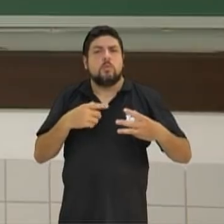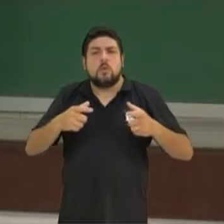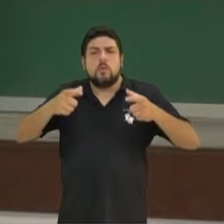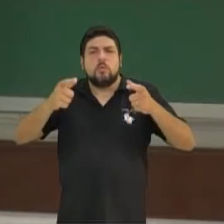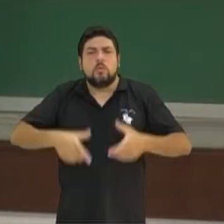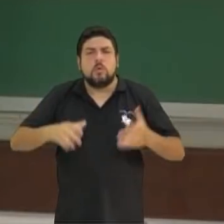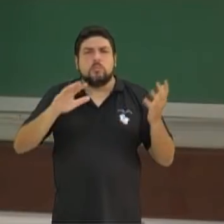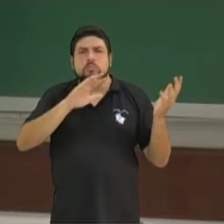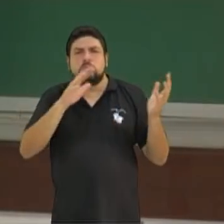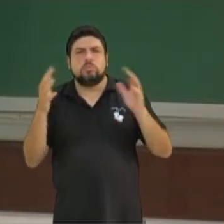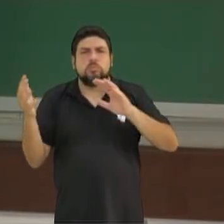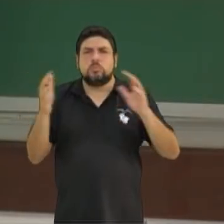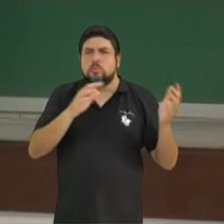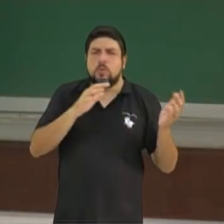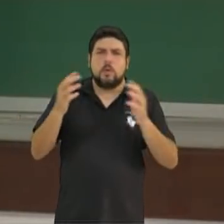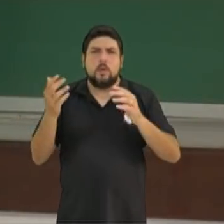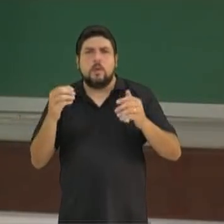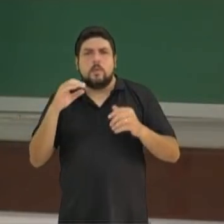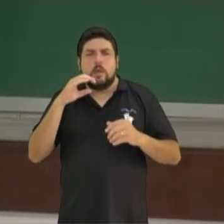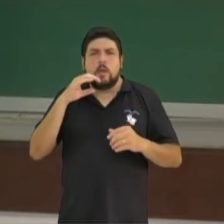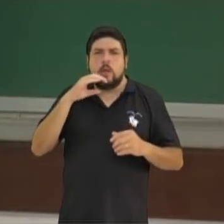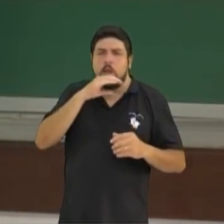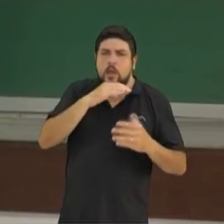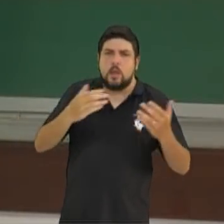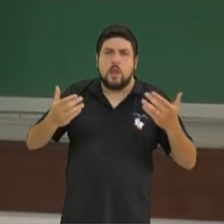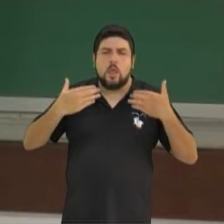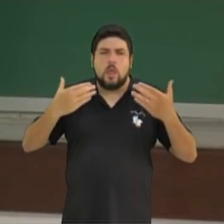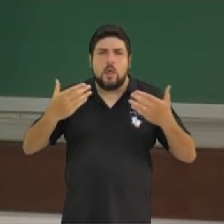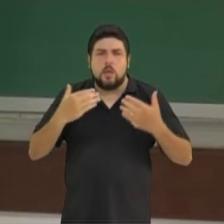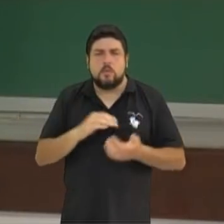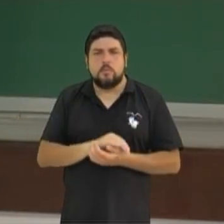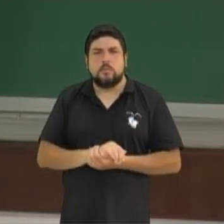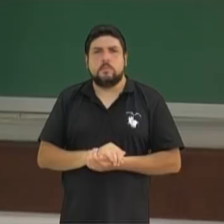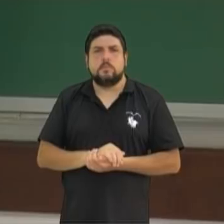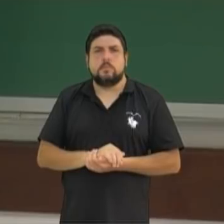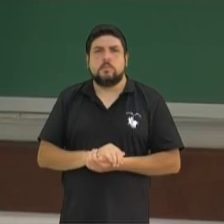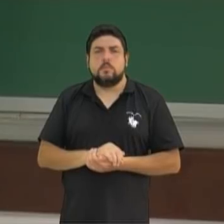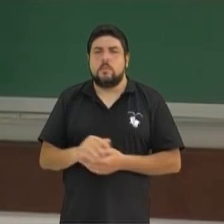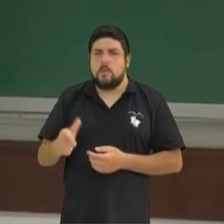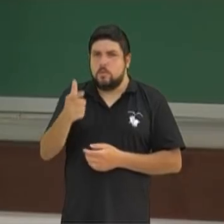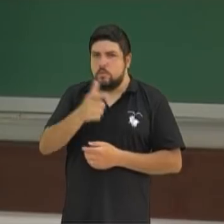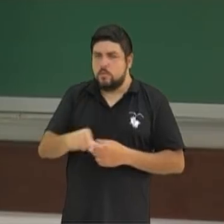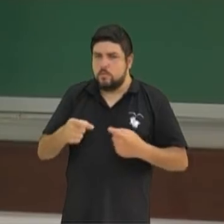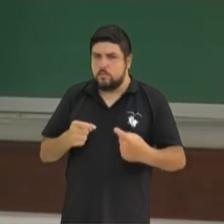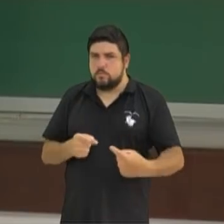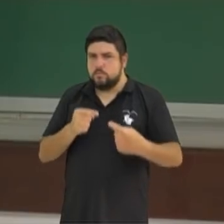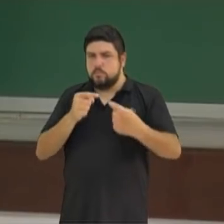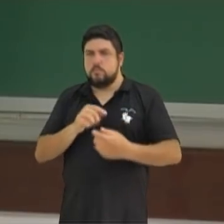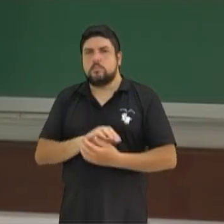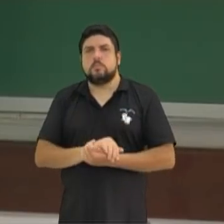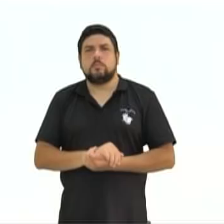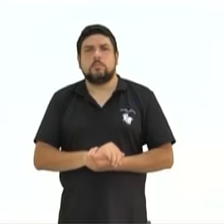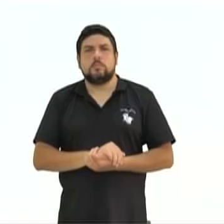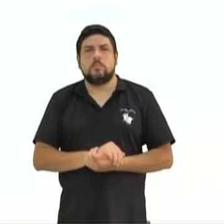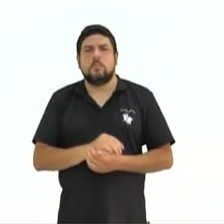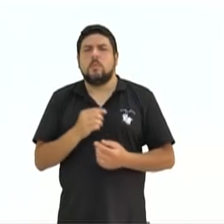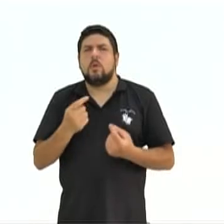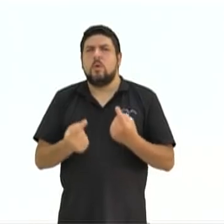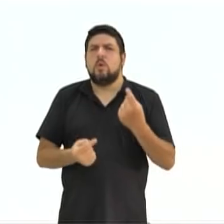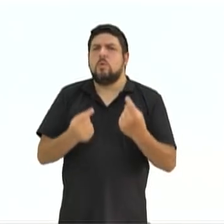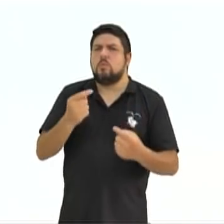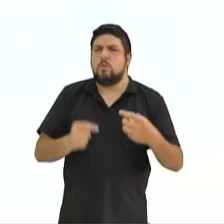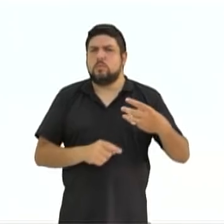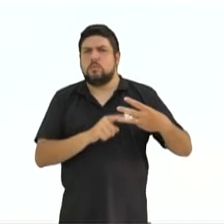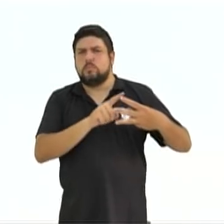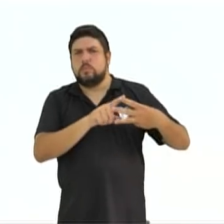isso na Europa. Você tinha que trazer de fora. Então, vamos lá, para mais um quiz na aula de hoje. Qual das alternativas abaixo foi